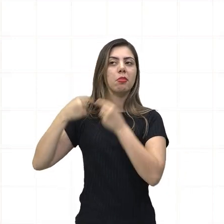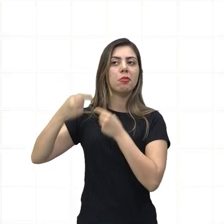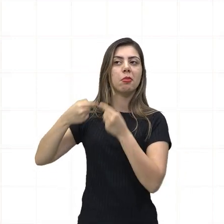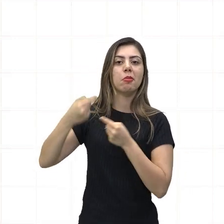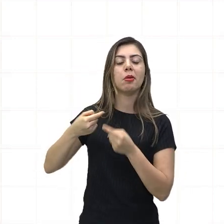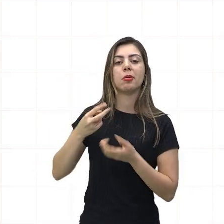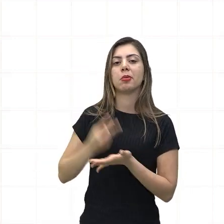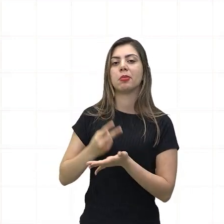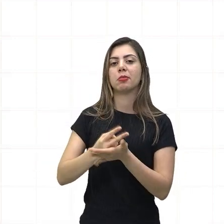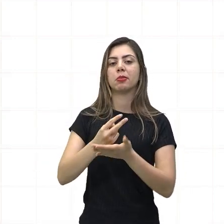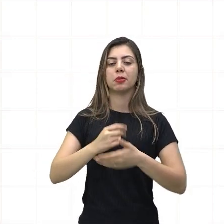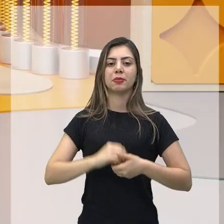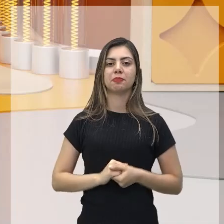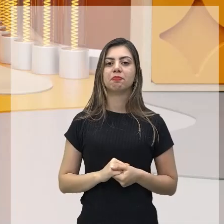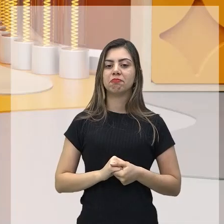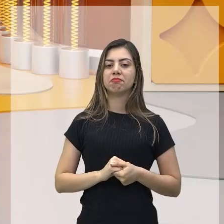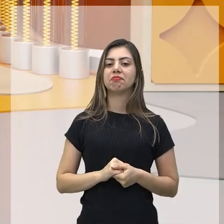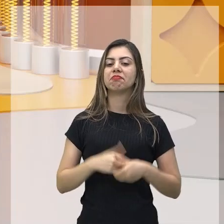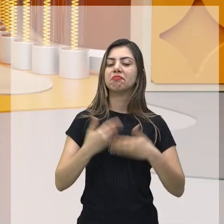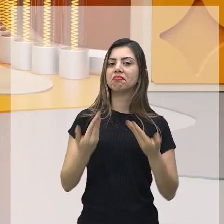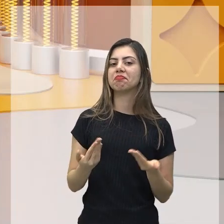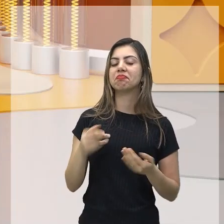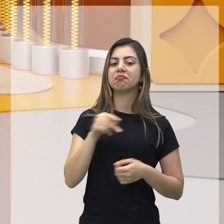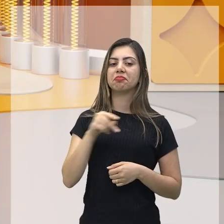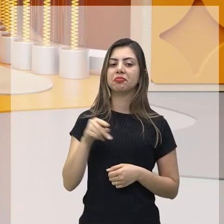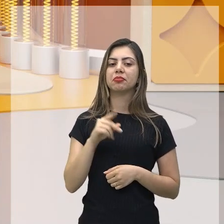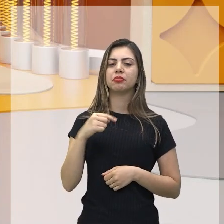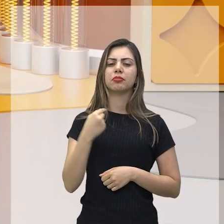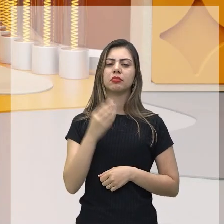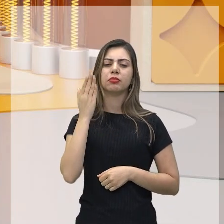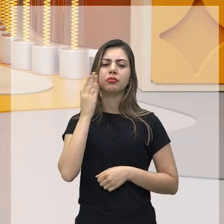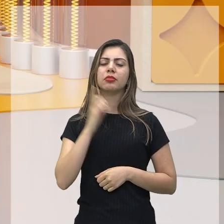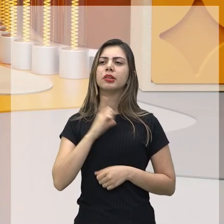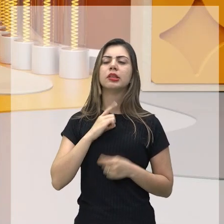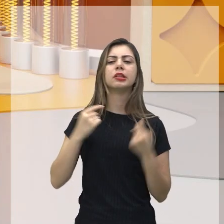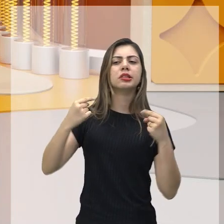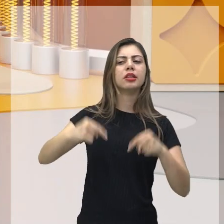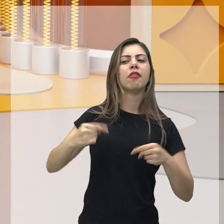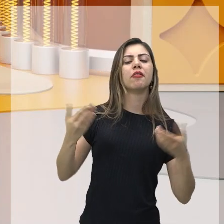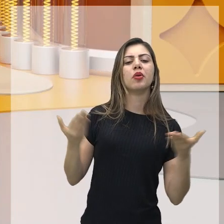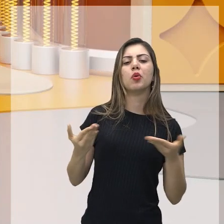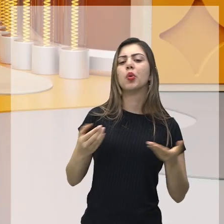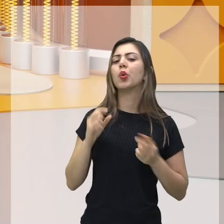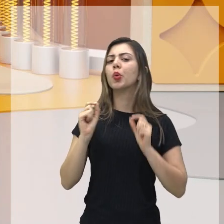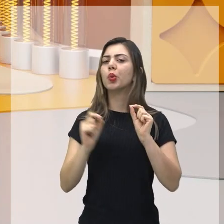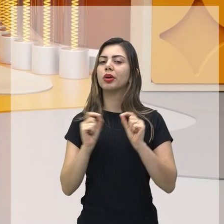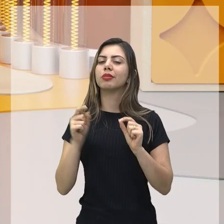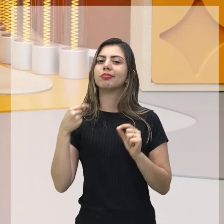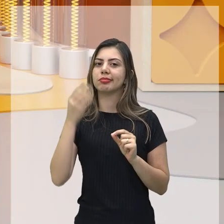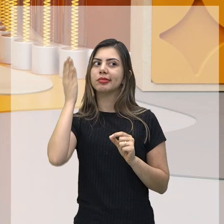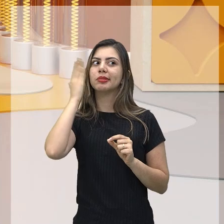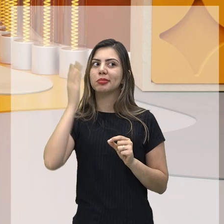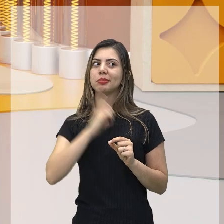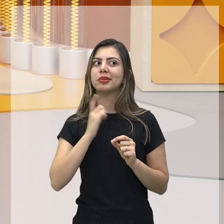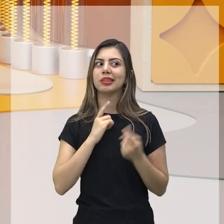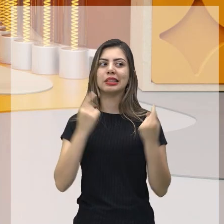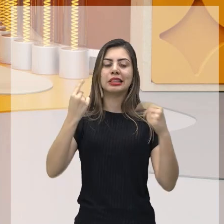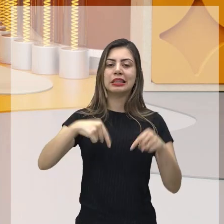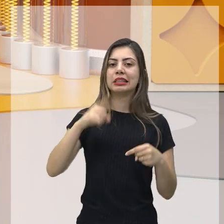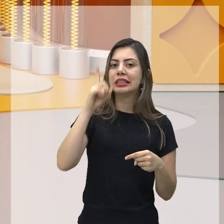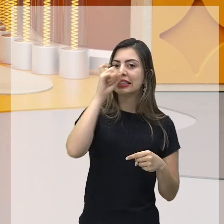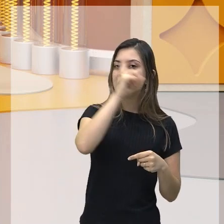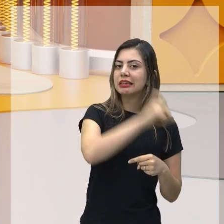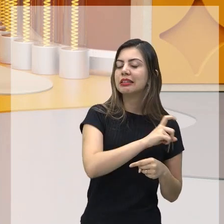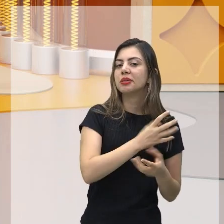dos povos indígenas, tá, gente? E, professor, em relação aos desafios atuais, tá, gente? Que não são poucos, tá, gente? São muitos.